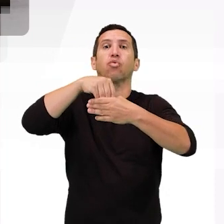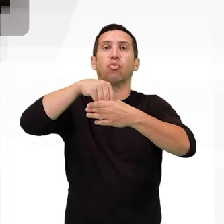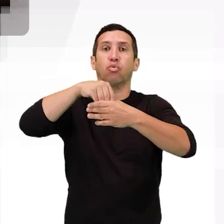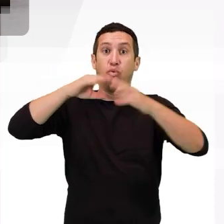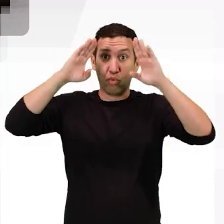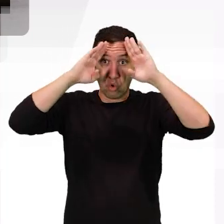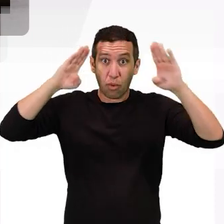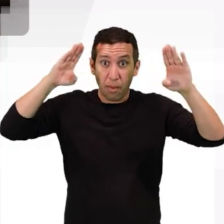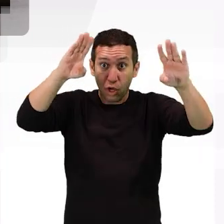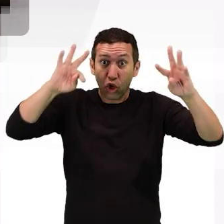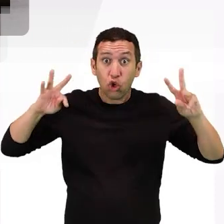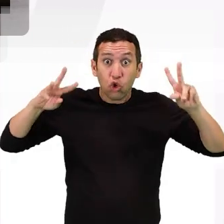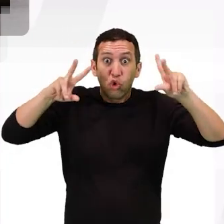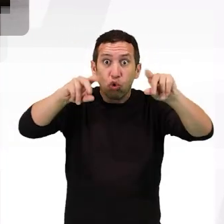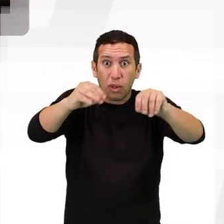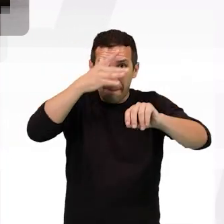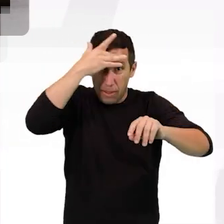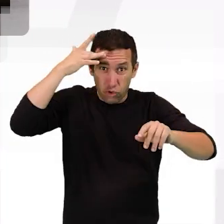aeroportos